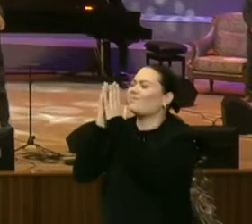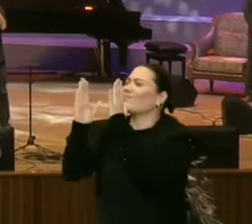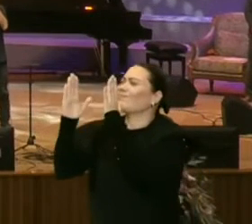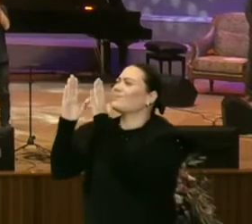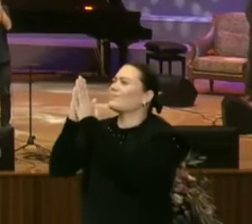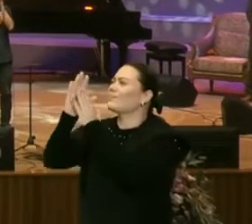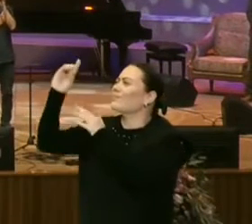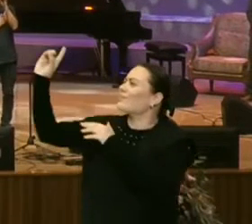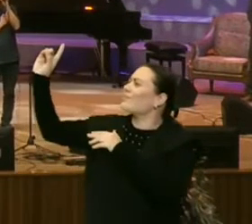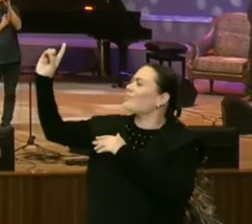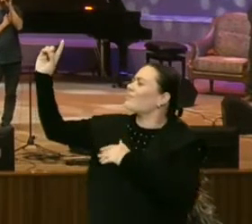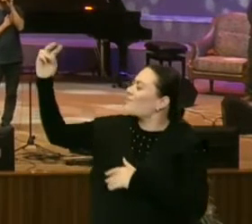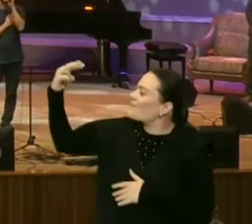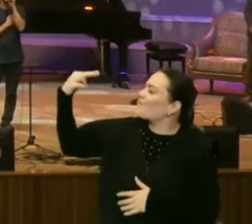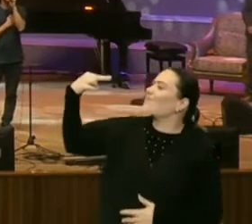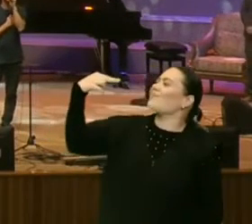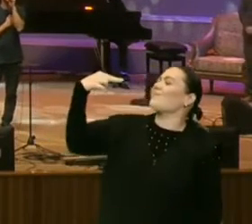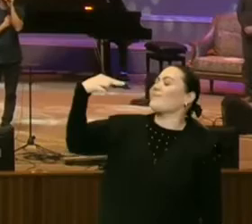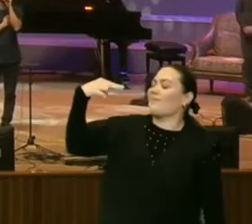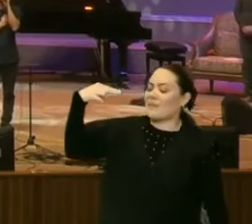Ele ouve o seu clamor,